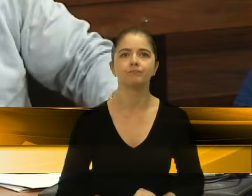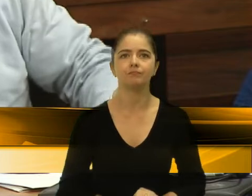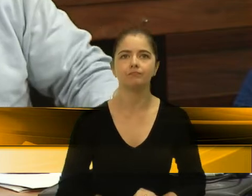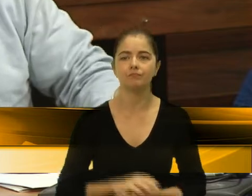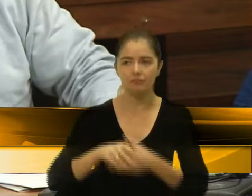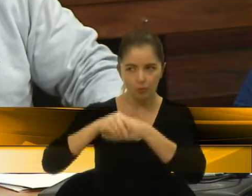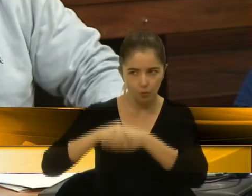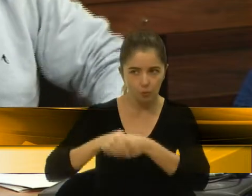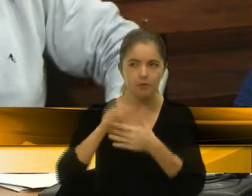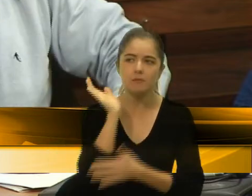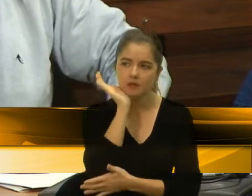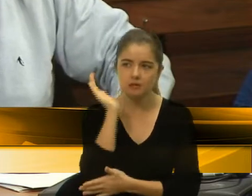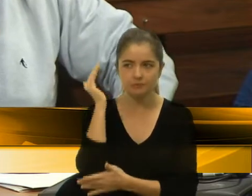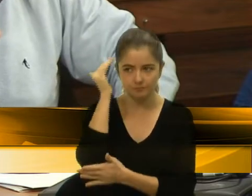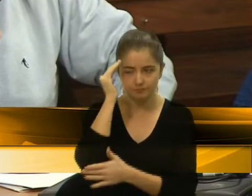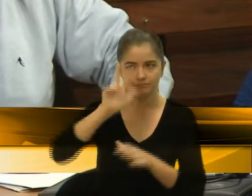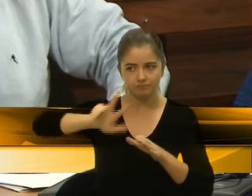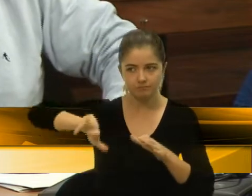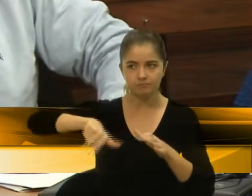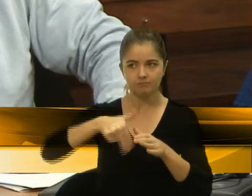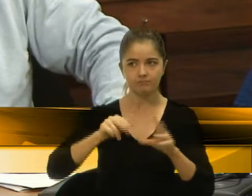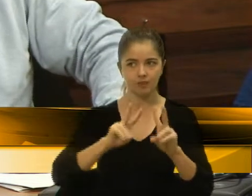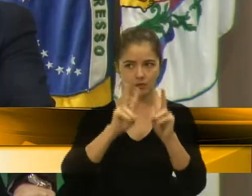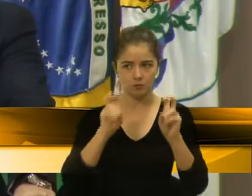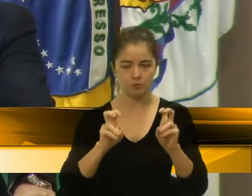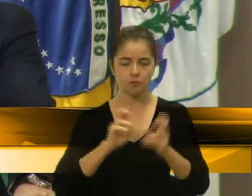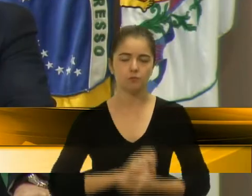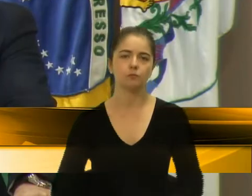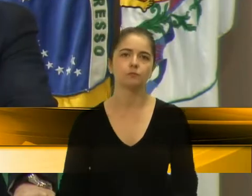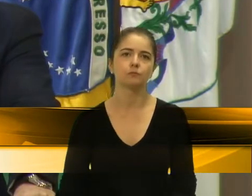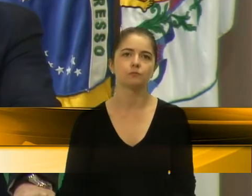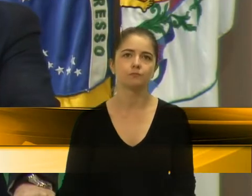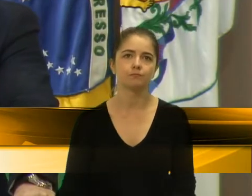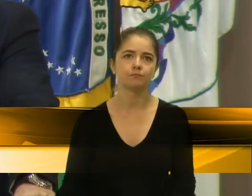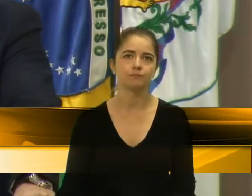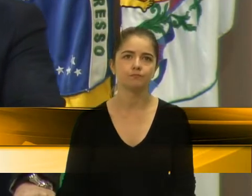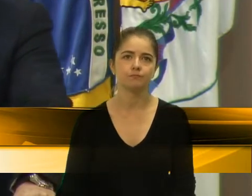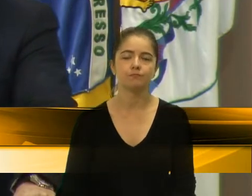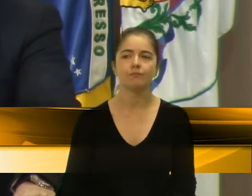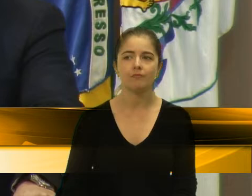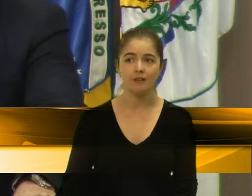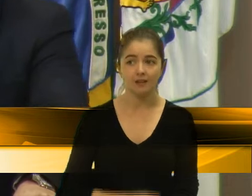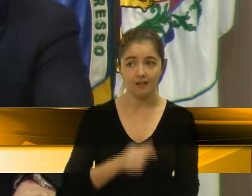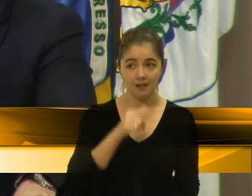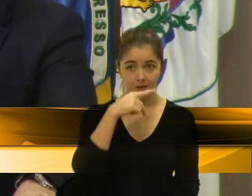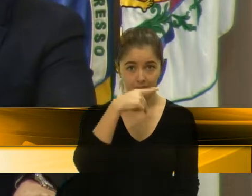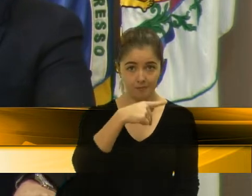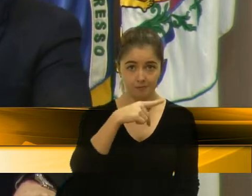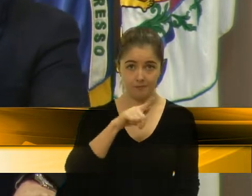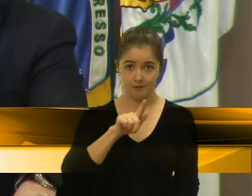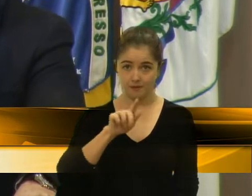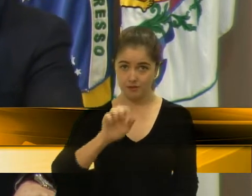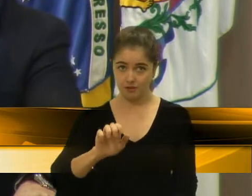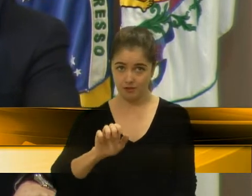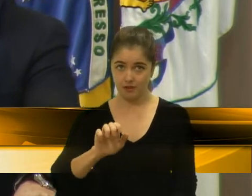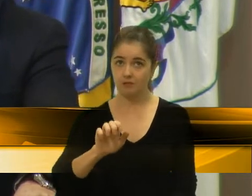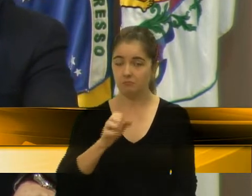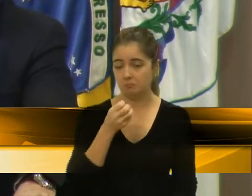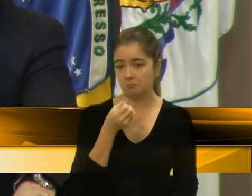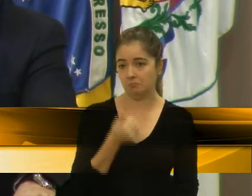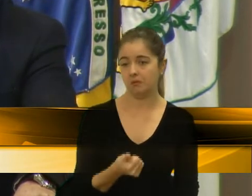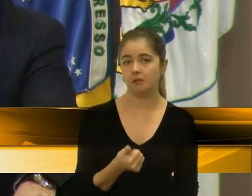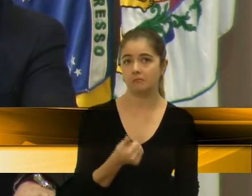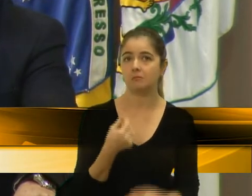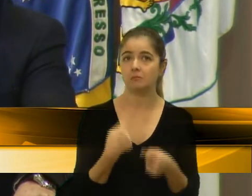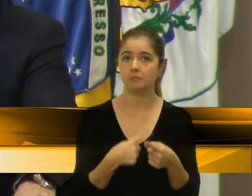Cumprimentos por Vossa Senhoria trazer esse tema à baila. Vereador Eloy, a PGE está muito bem cercada, né? Eles